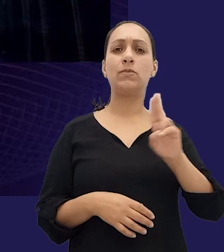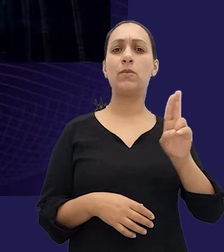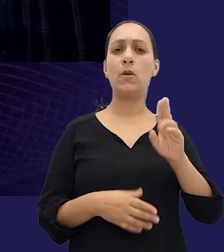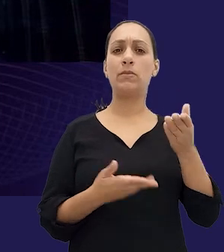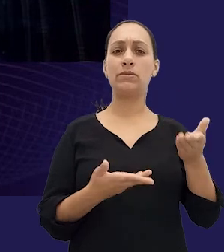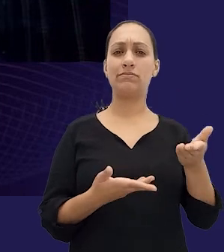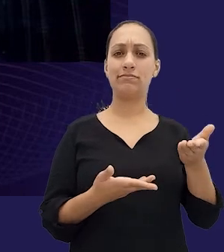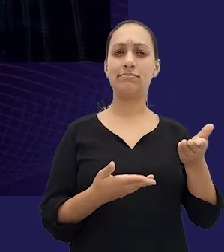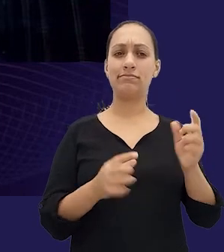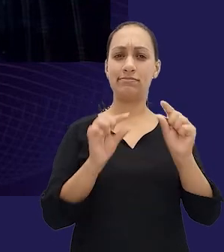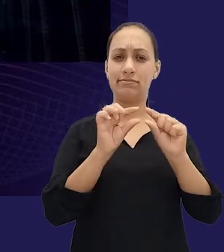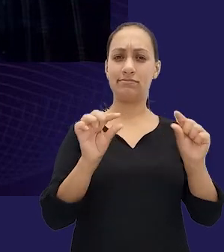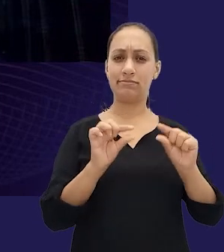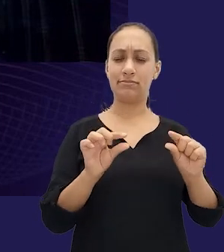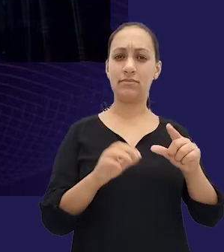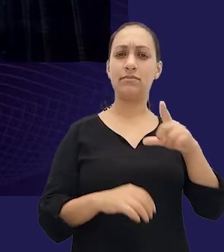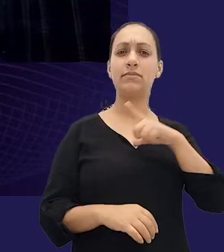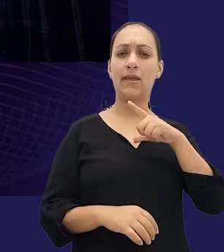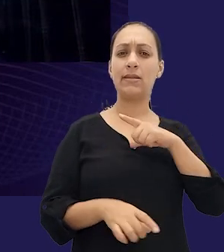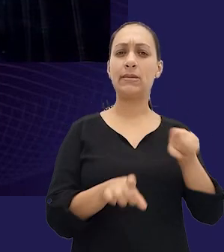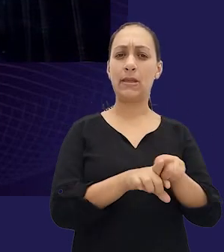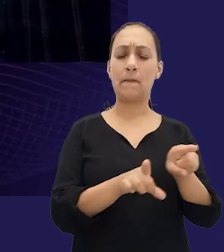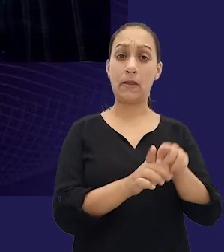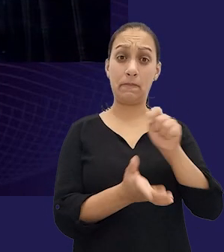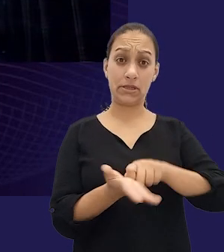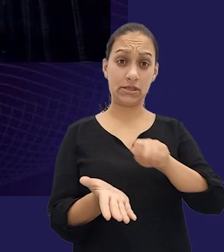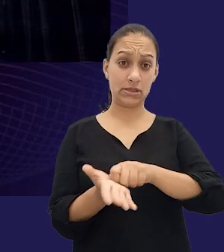potássio, também está sendo muito prescrito?